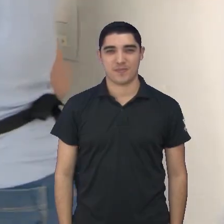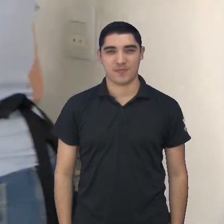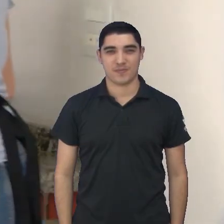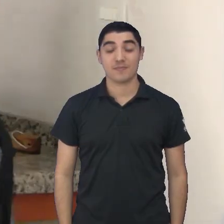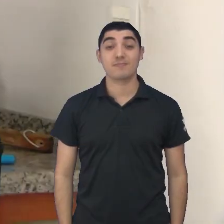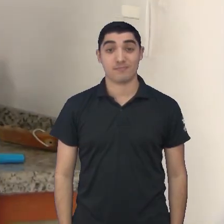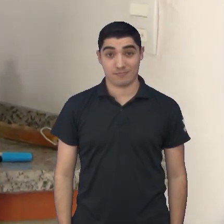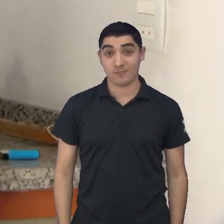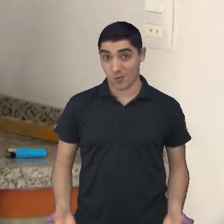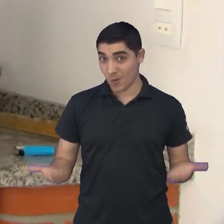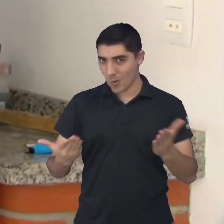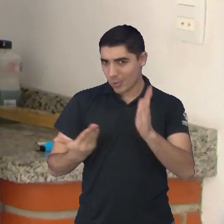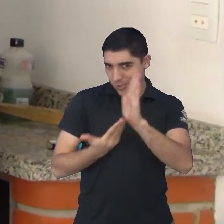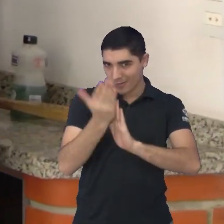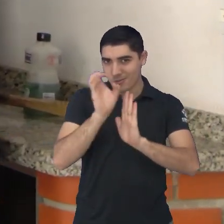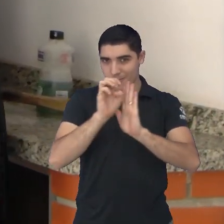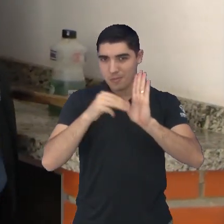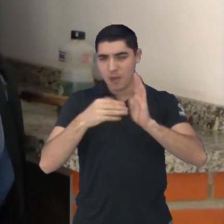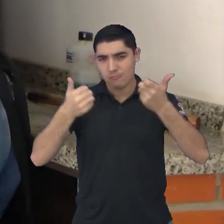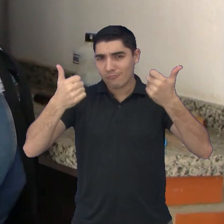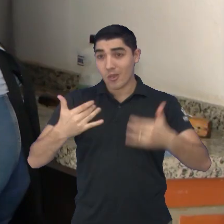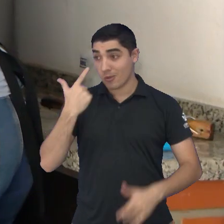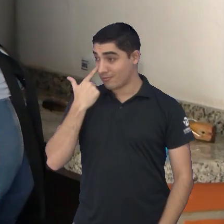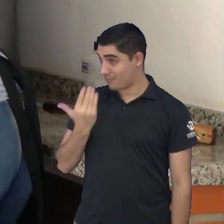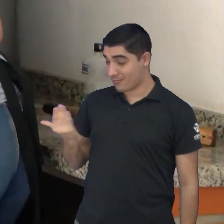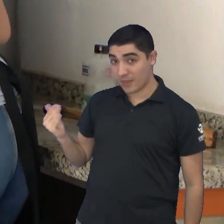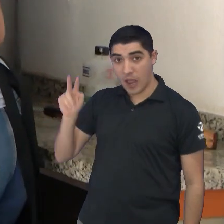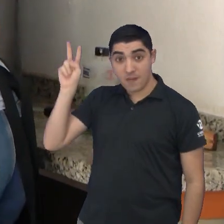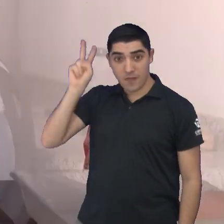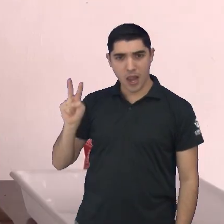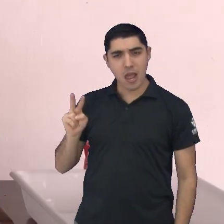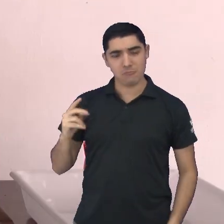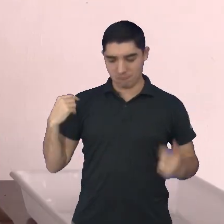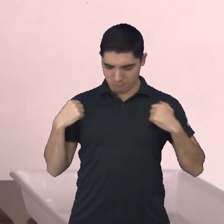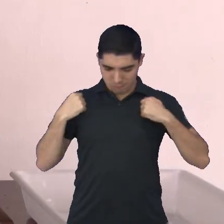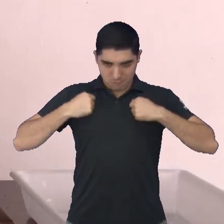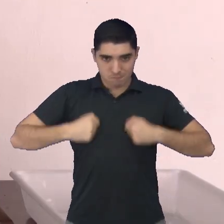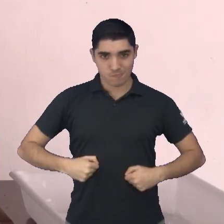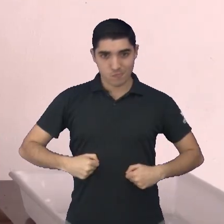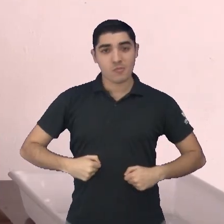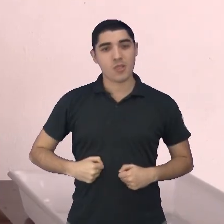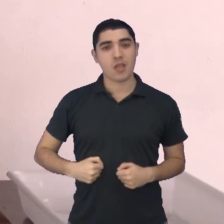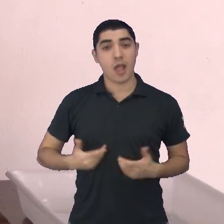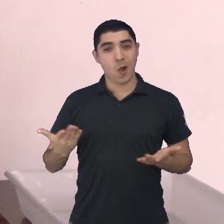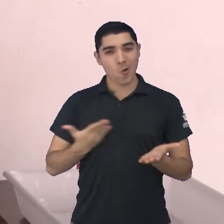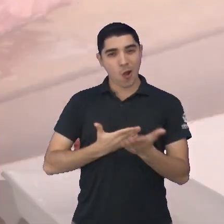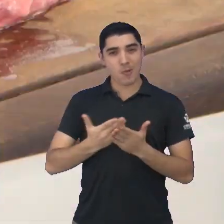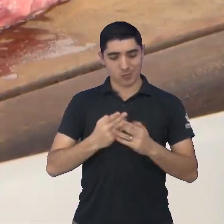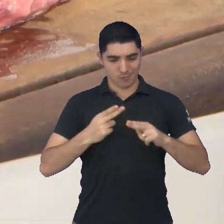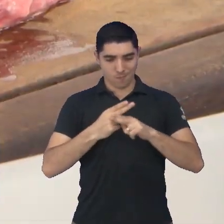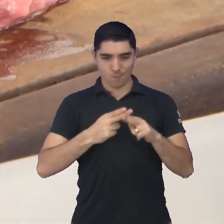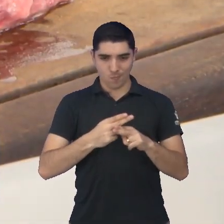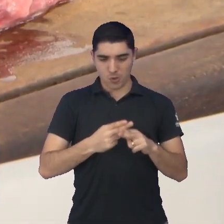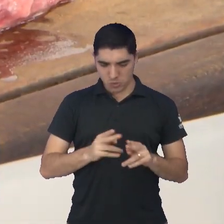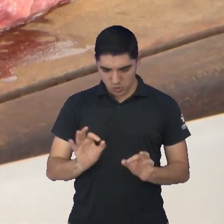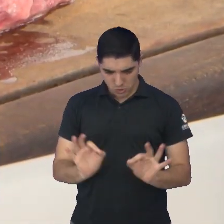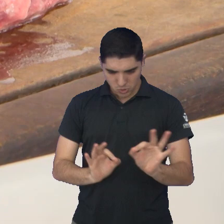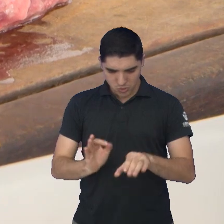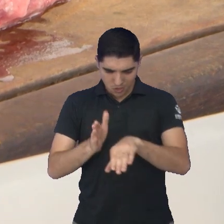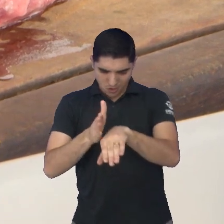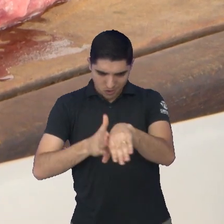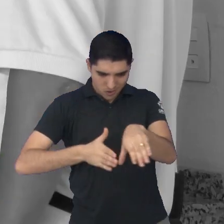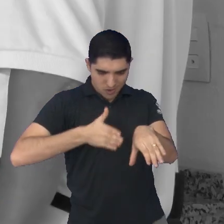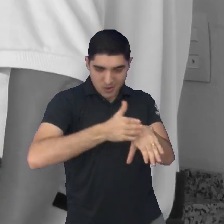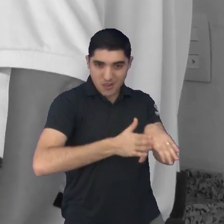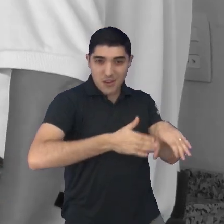No Estação de hoje, a repórter Vanessa Nascimento vestiu o avental e pegou a faca para ser uma churrasqueira profissional por